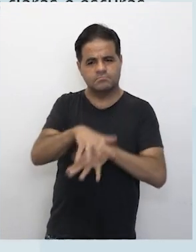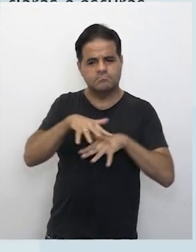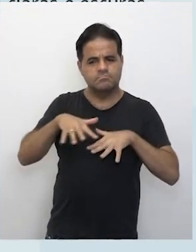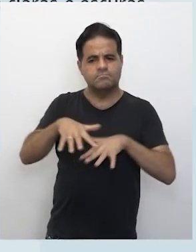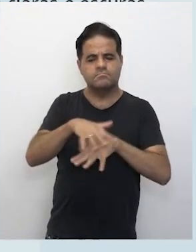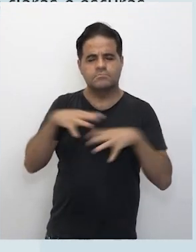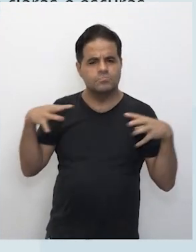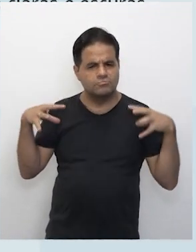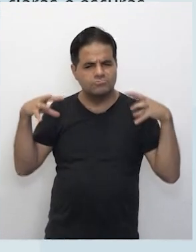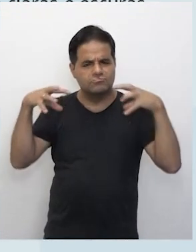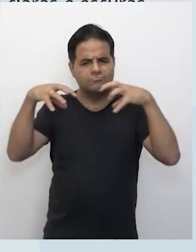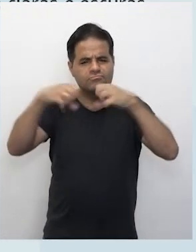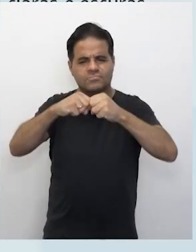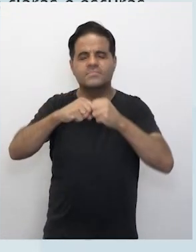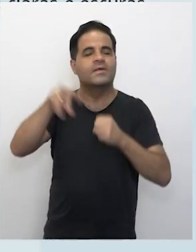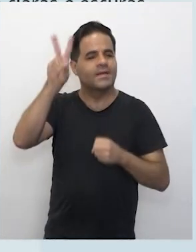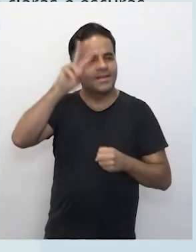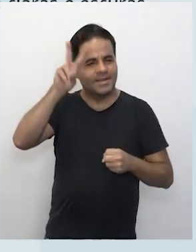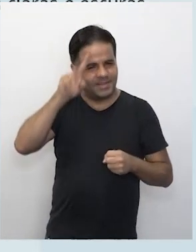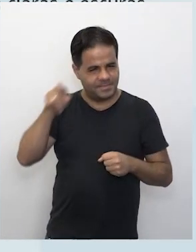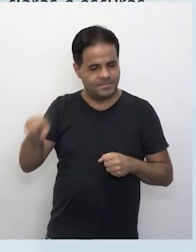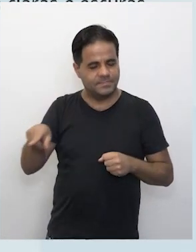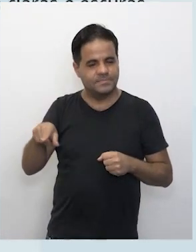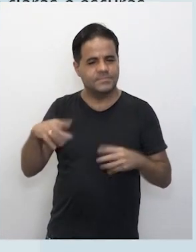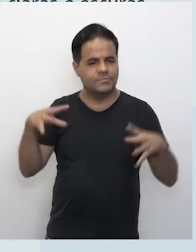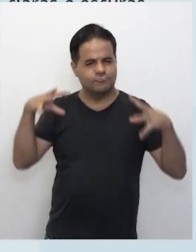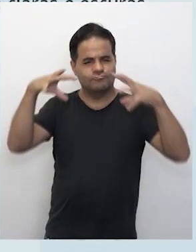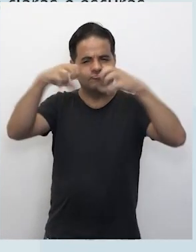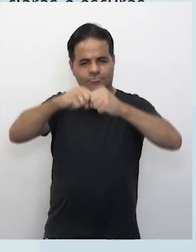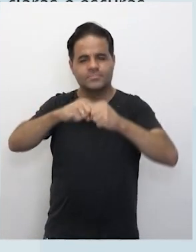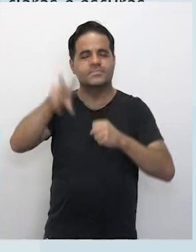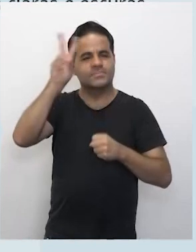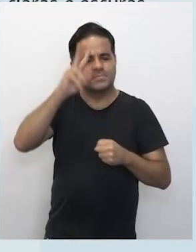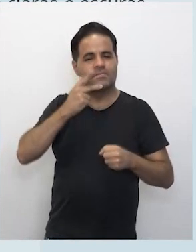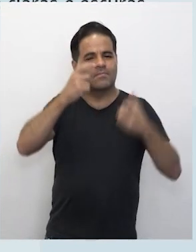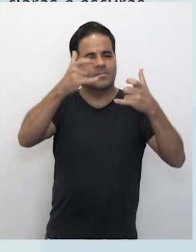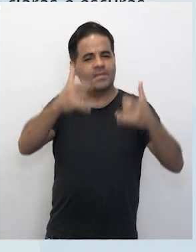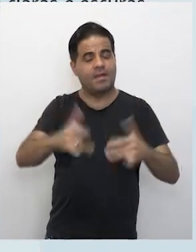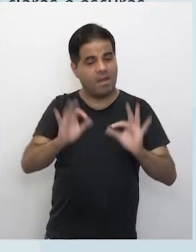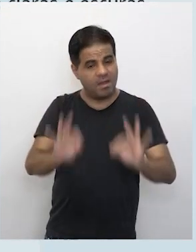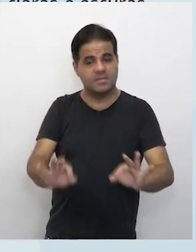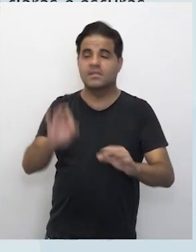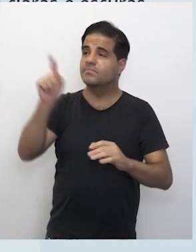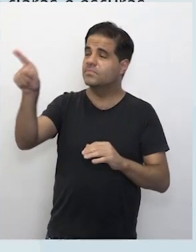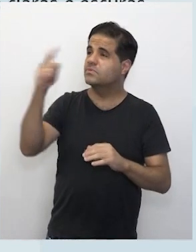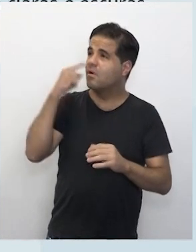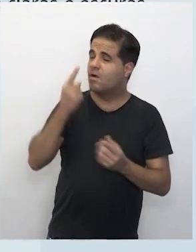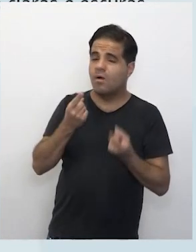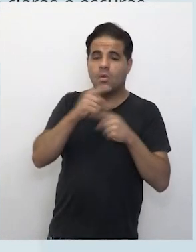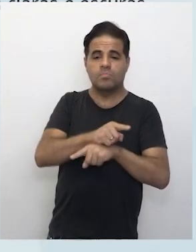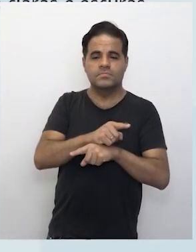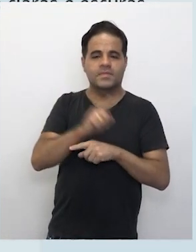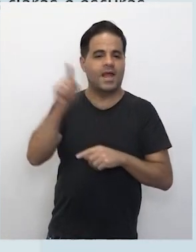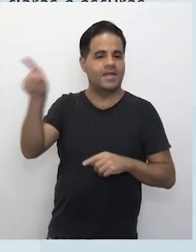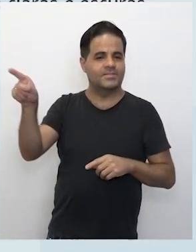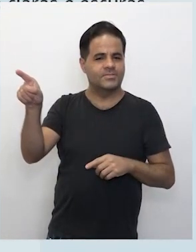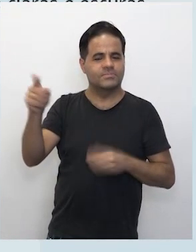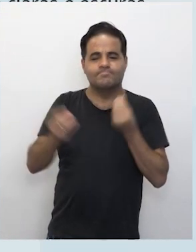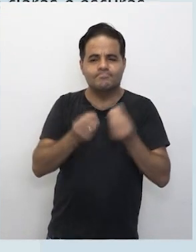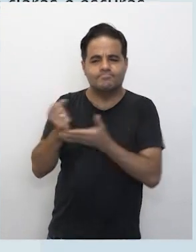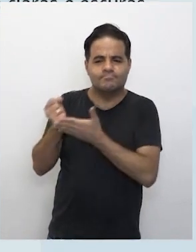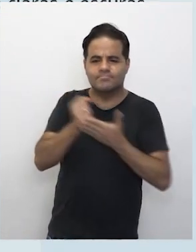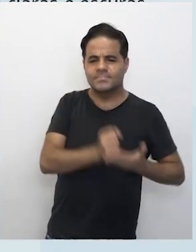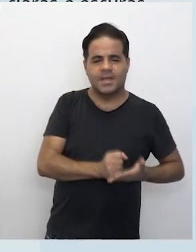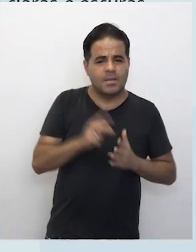da escuridão. Lembra do chiaro escuro que eu falei para vocês? É exatamente isso. Olha o contraste, né? Como que traz